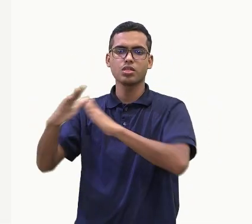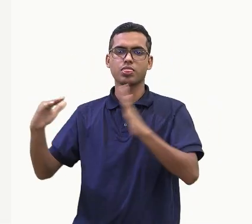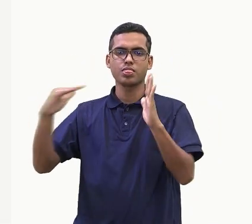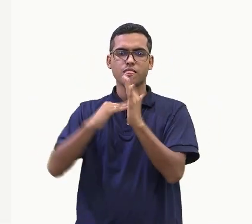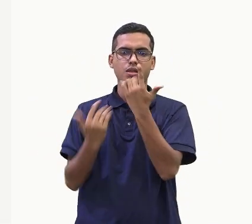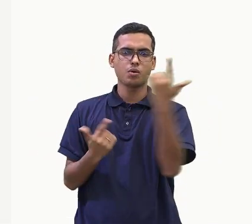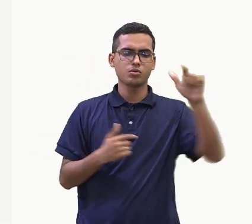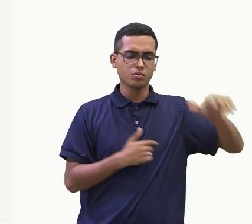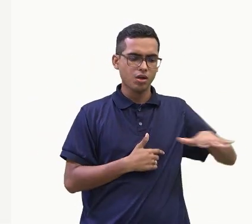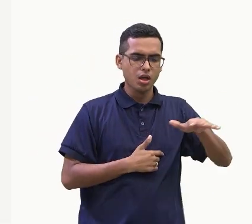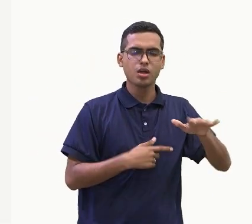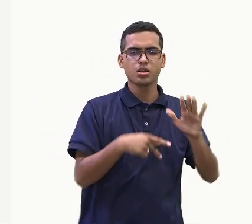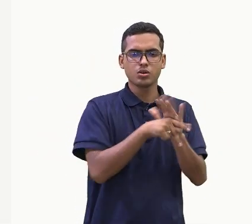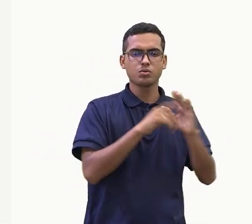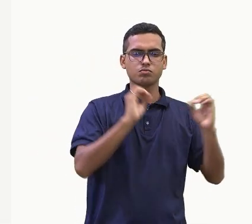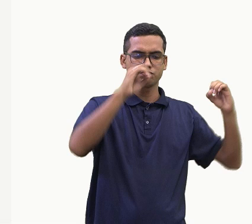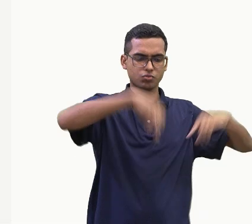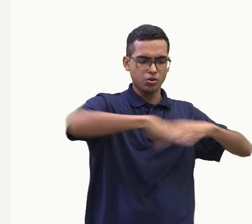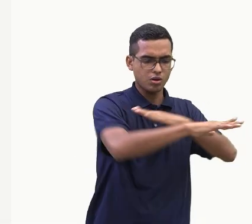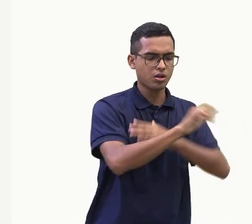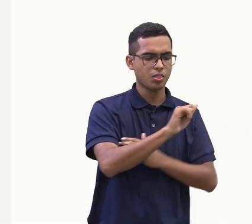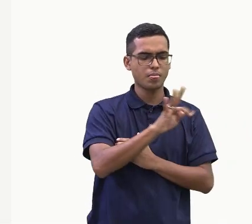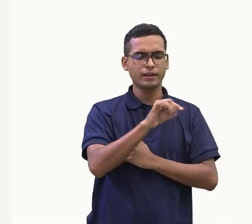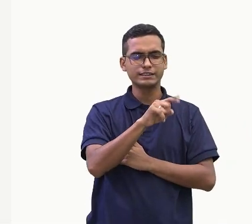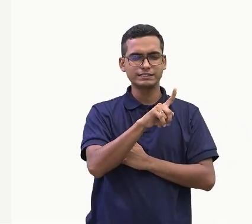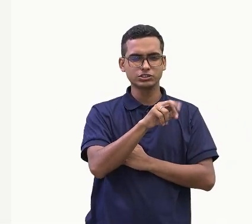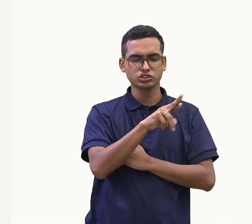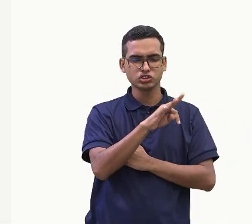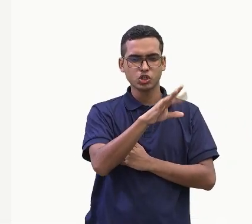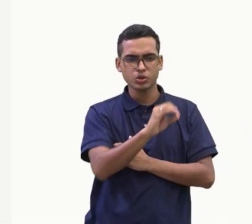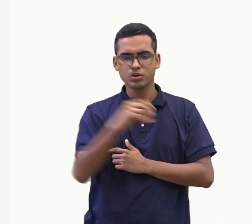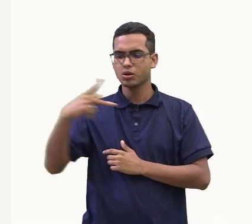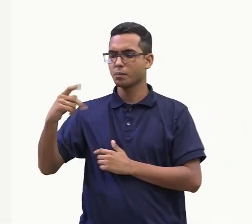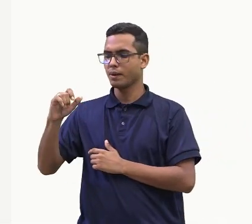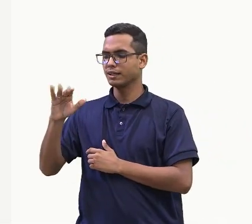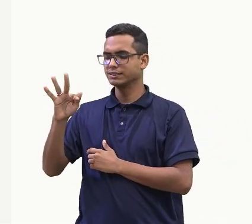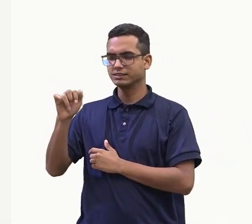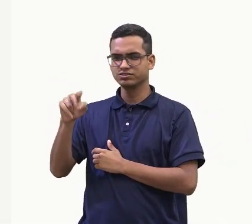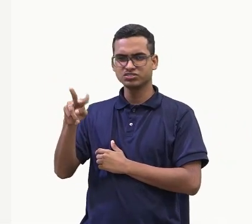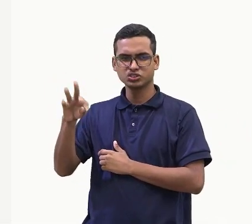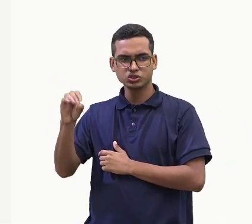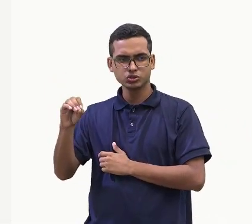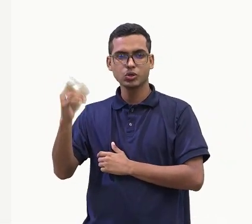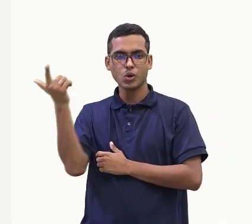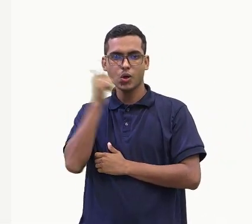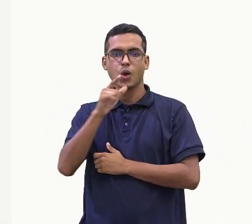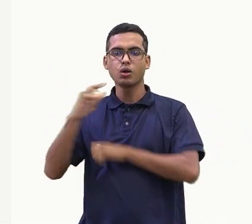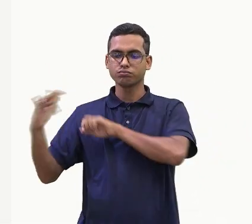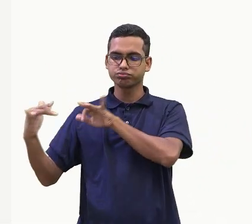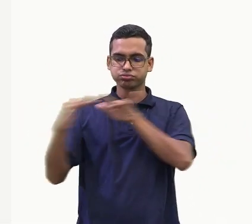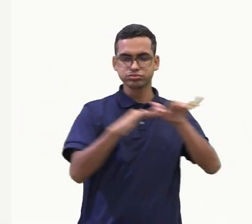Oceano Atlântico. Então, eles conseguiam atravessar de um oceano para o outro tranquilamente. Só que com a chegada